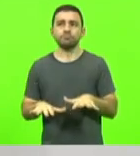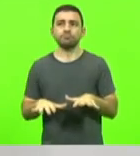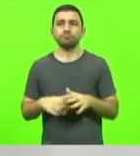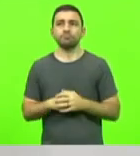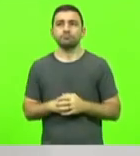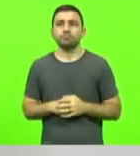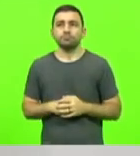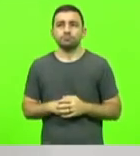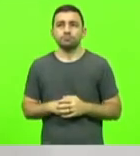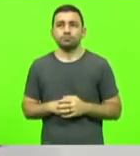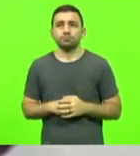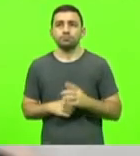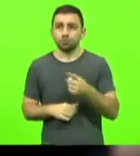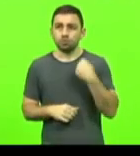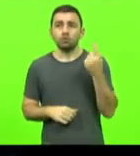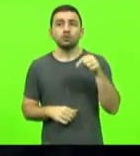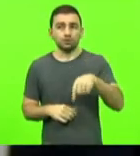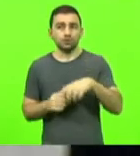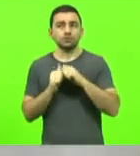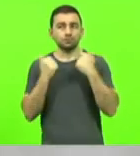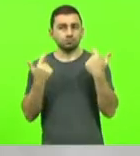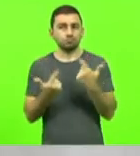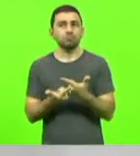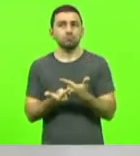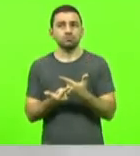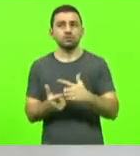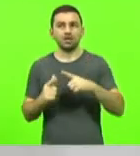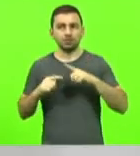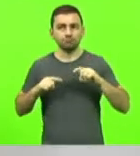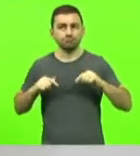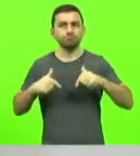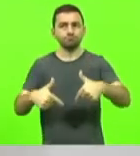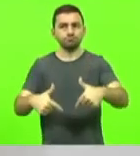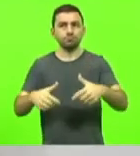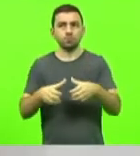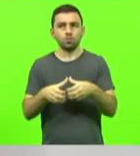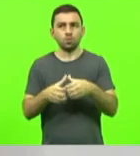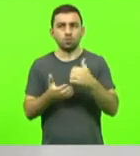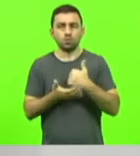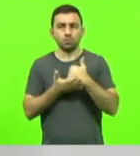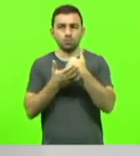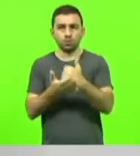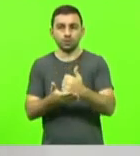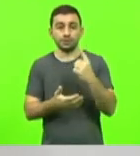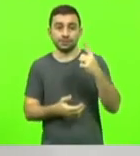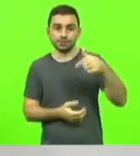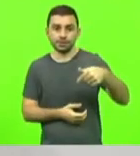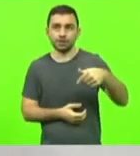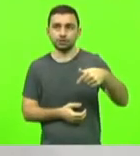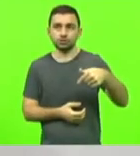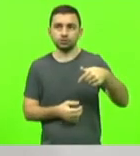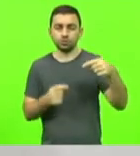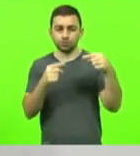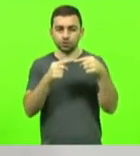Inclusive, nós aqui na Assembleia instituímos a Frente Parlamentar de Apoio aos 17 Objetivos da ONU.